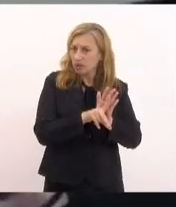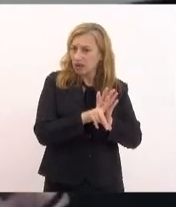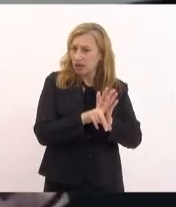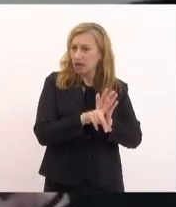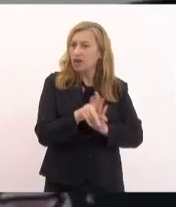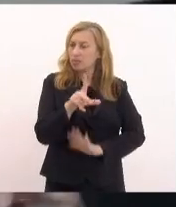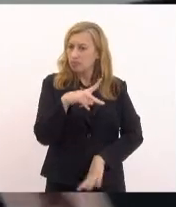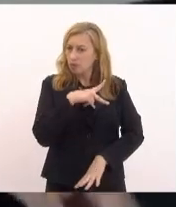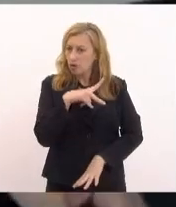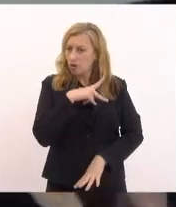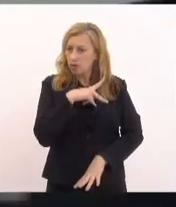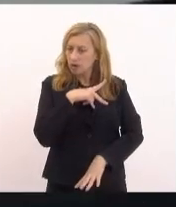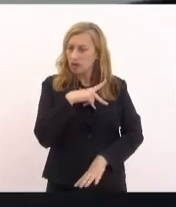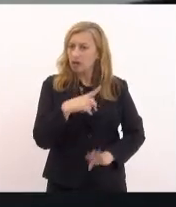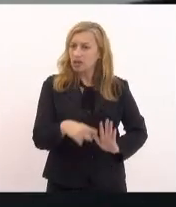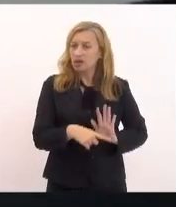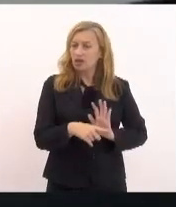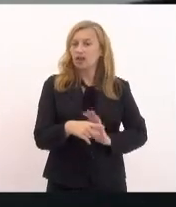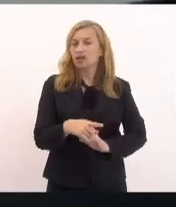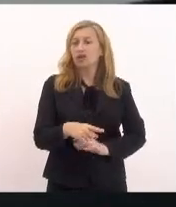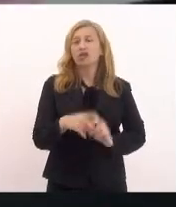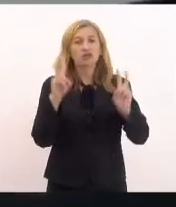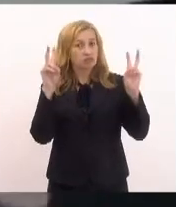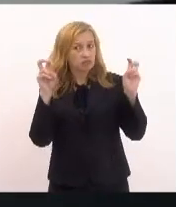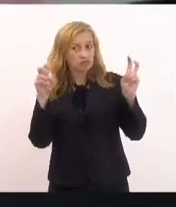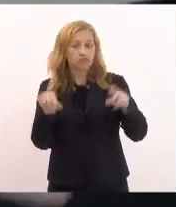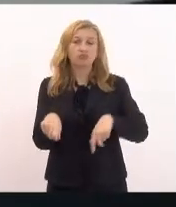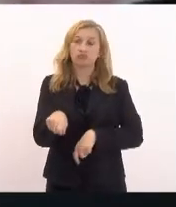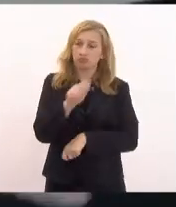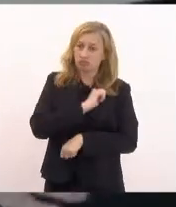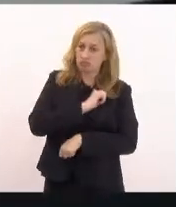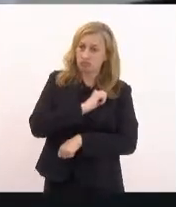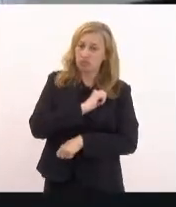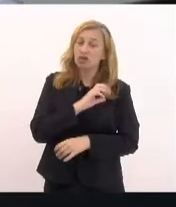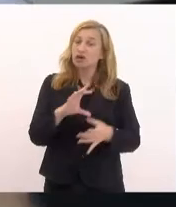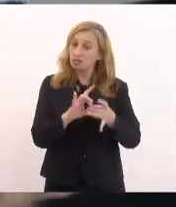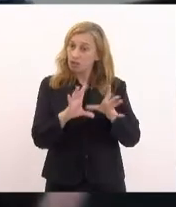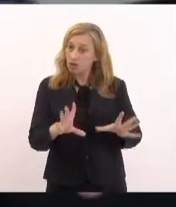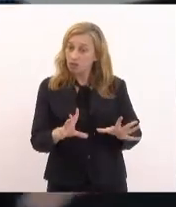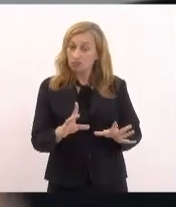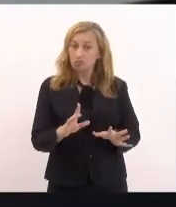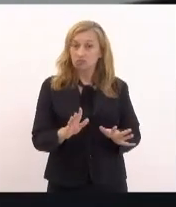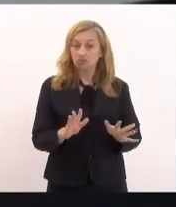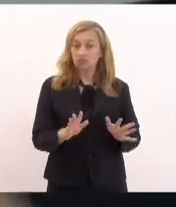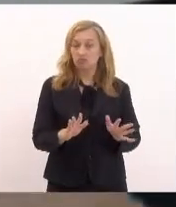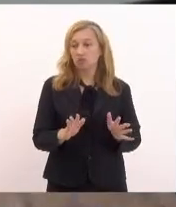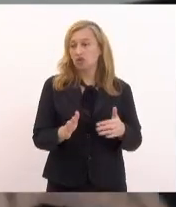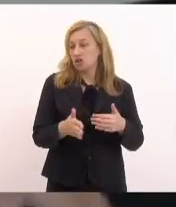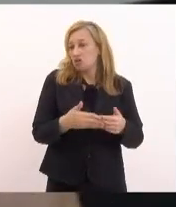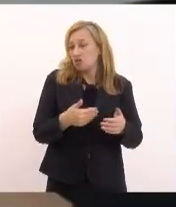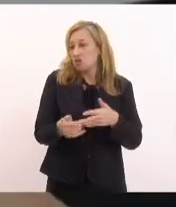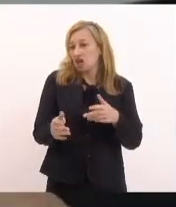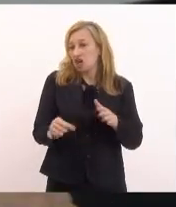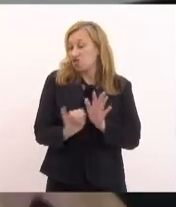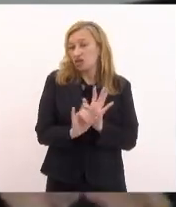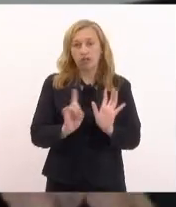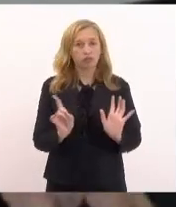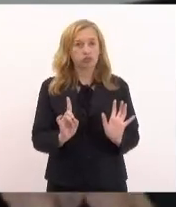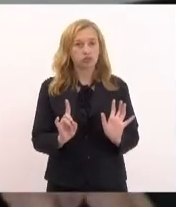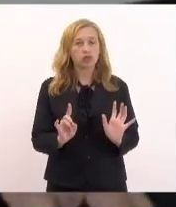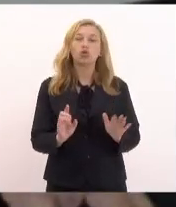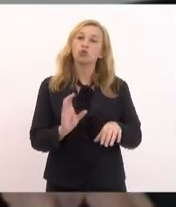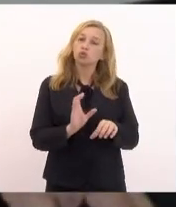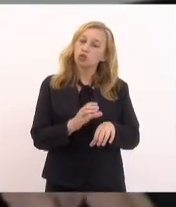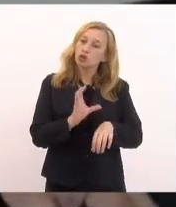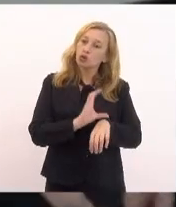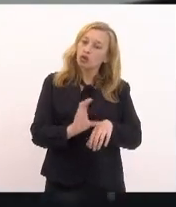fundamenta o regime de recuperação fiscal, que permite, observadas essas ressalvas, não é de qualquer maneira, não é em qualquer circunstância, que os